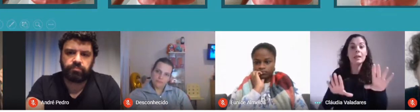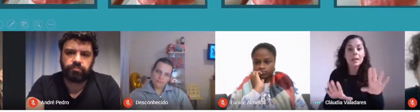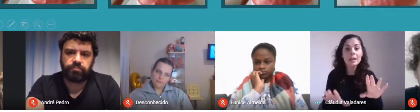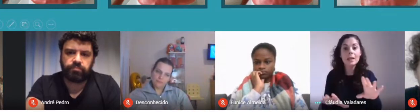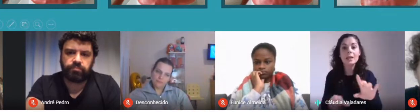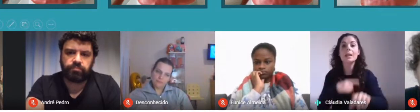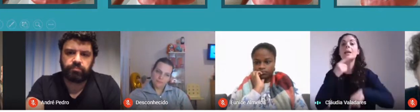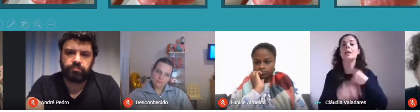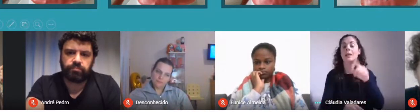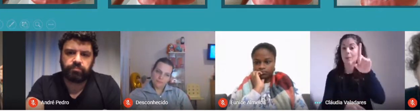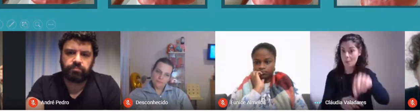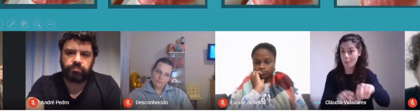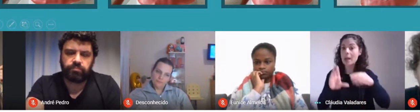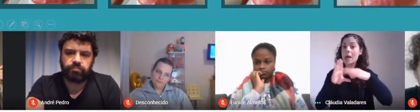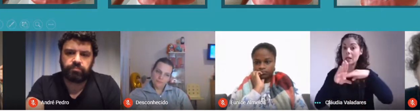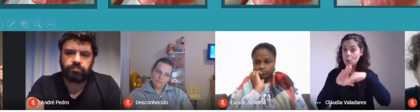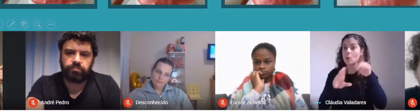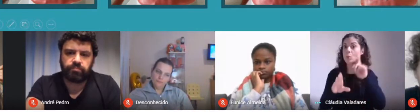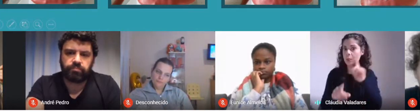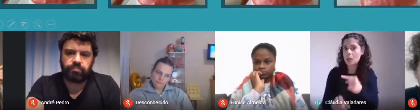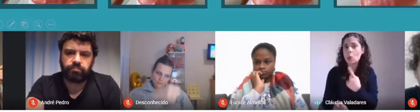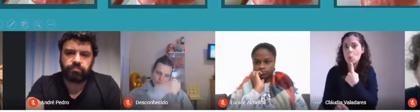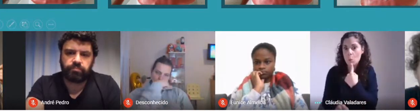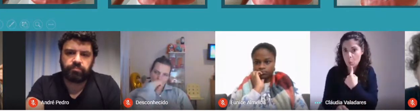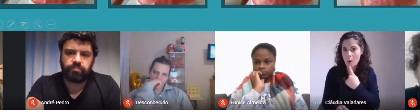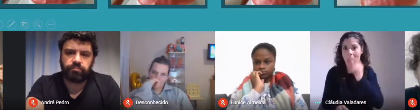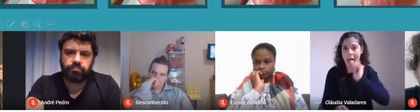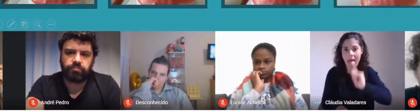escovar também a língua,